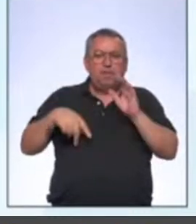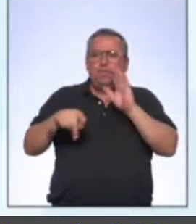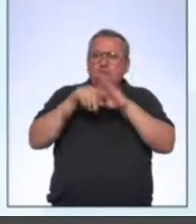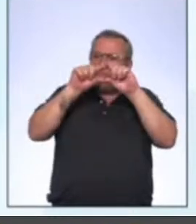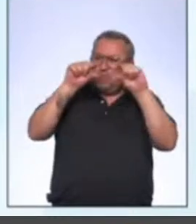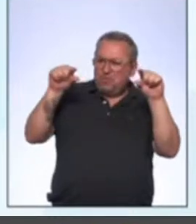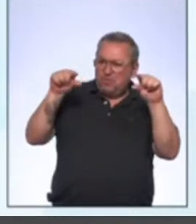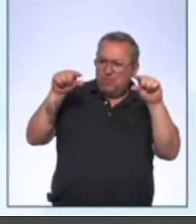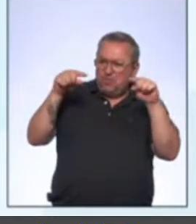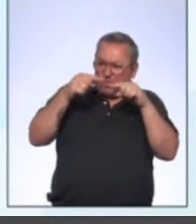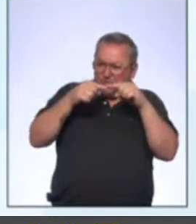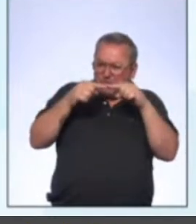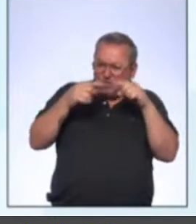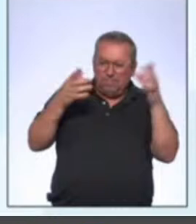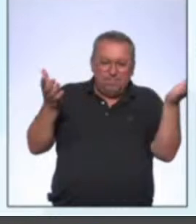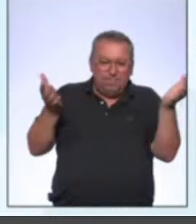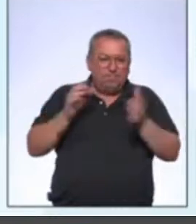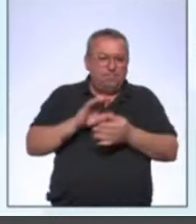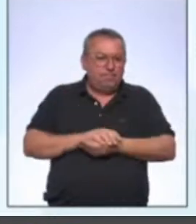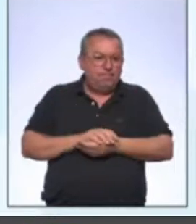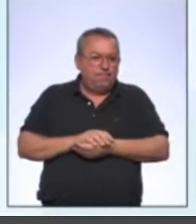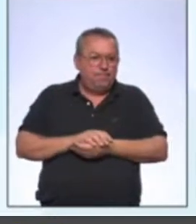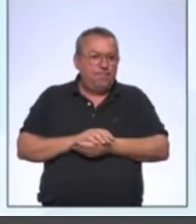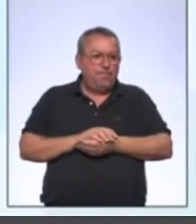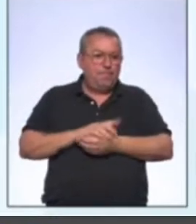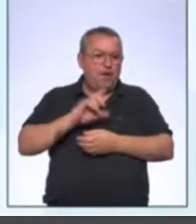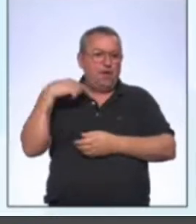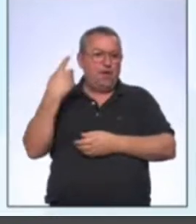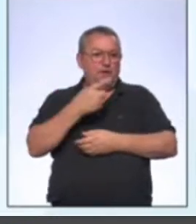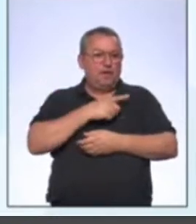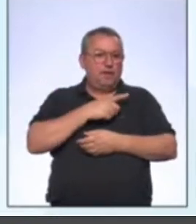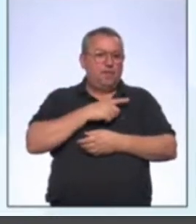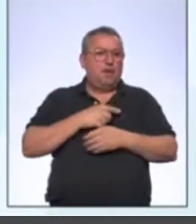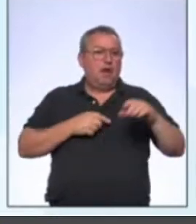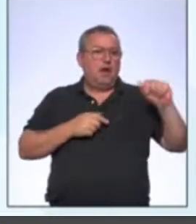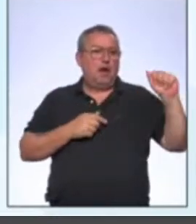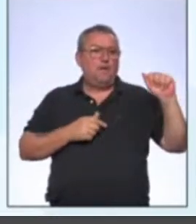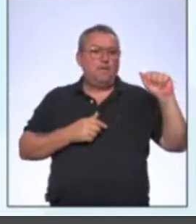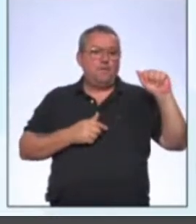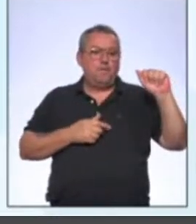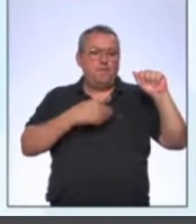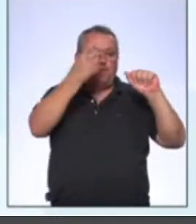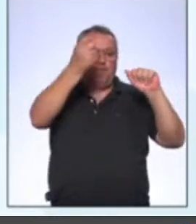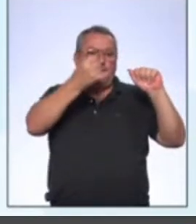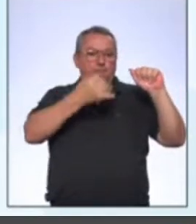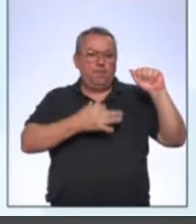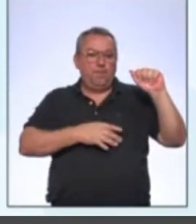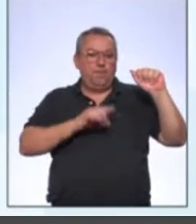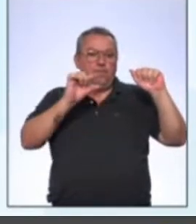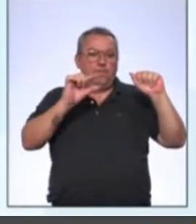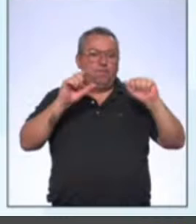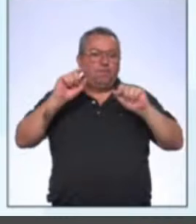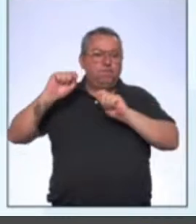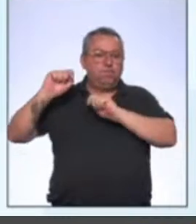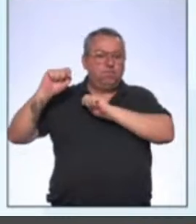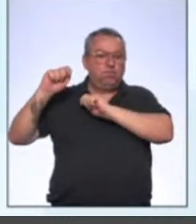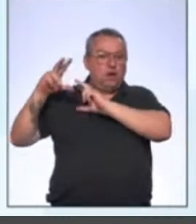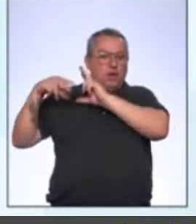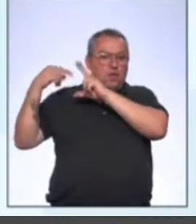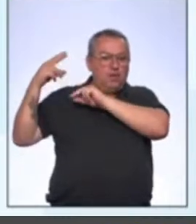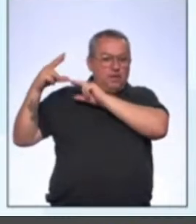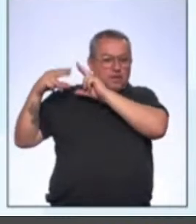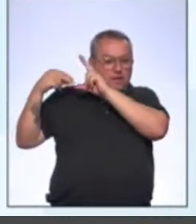será? Vamos ver. Nós temos aí na alternativa A, definição da palavra adolescência.